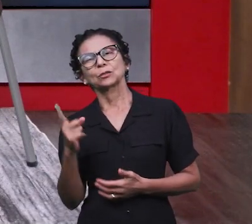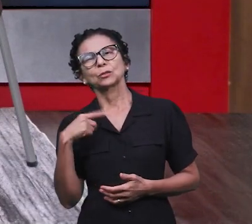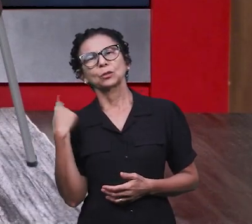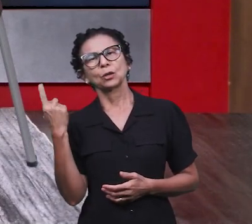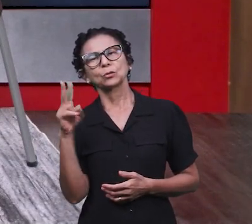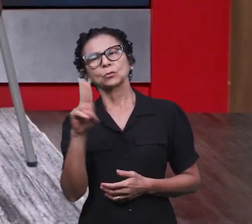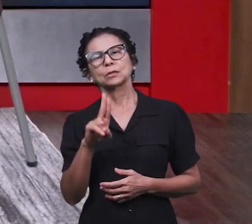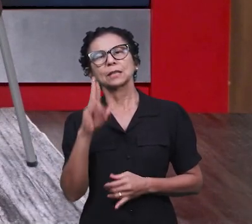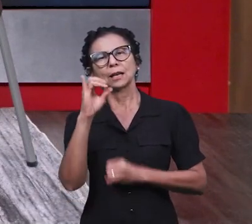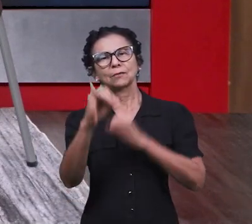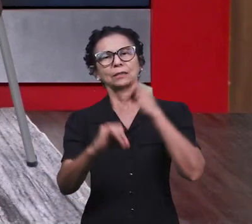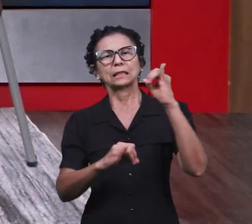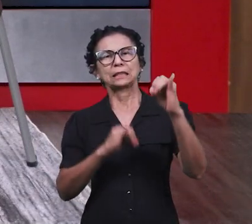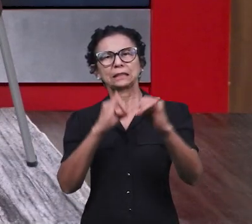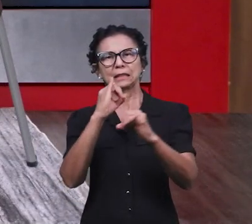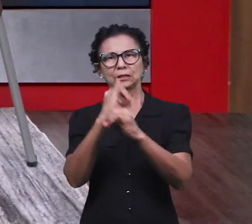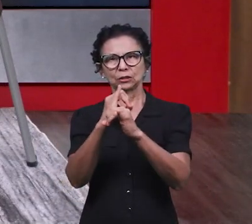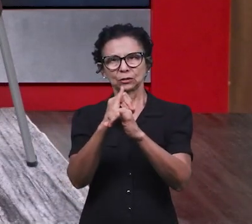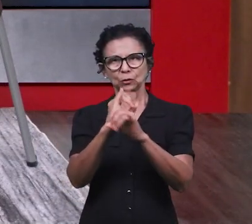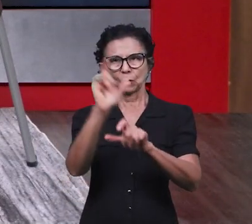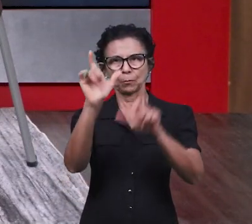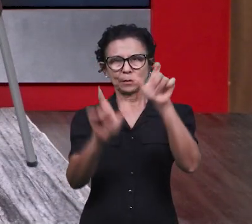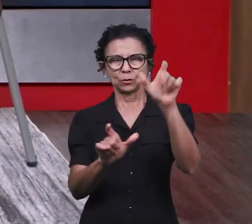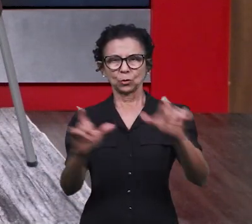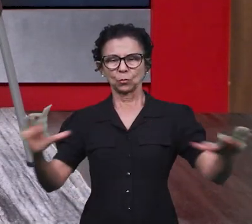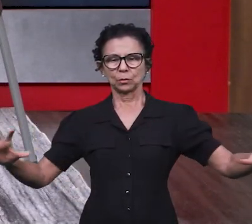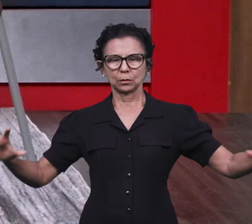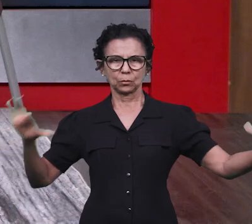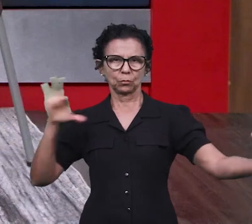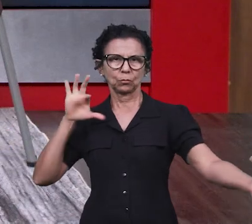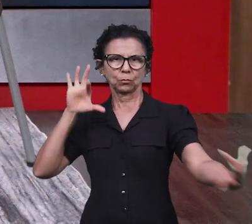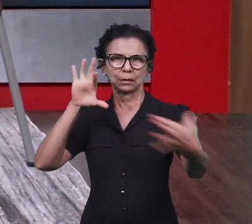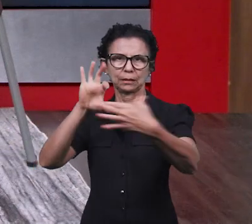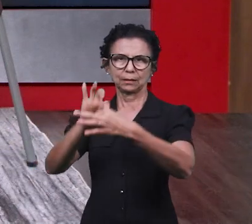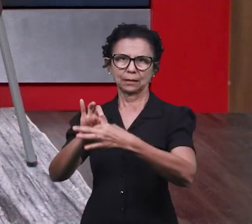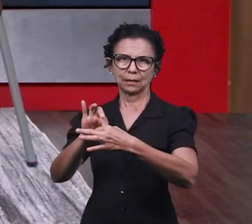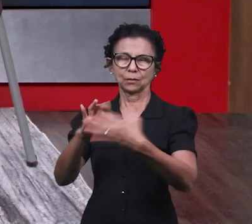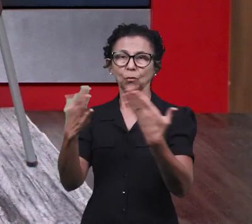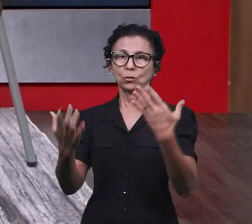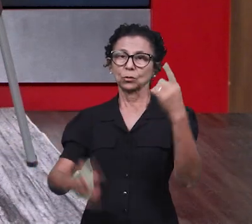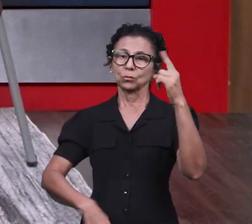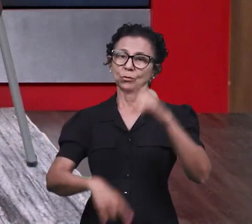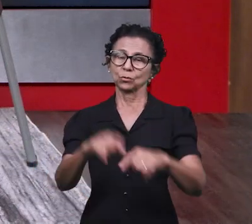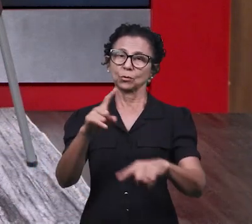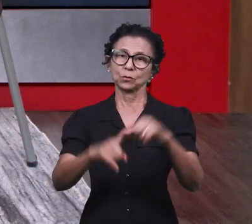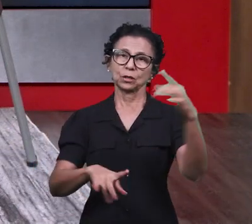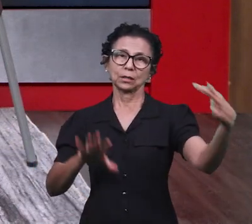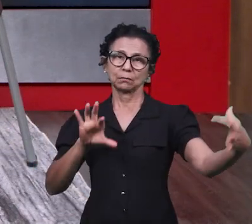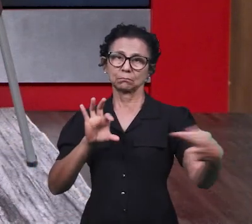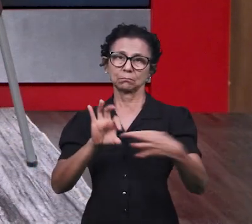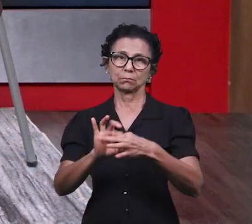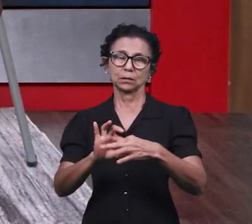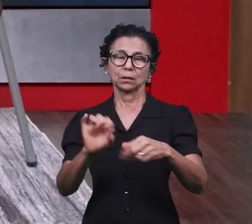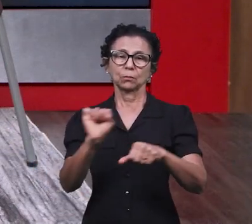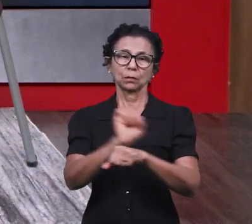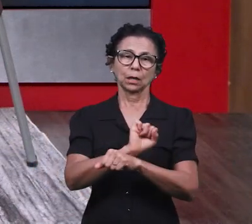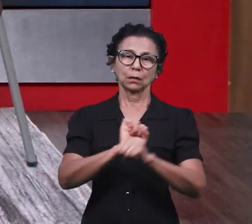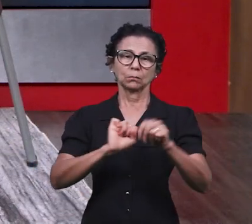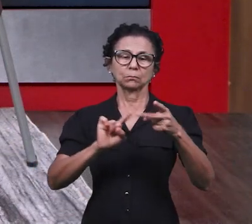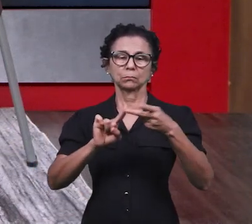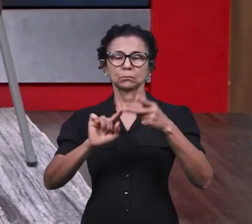utilizávamos a internet, assim, pessoas se conectavam. Hoje as coisas estão conectadas à internet, né? O carro está conectado à internet, à